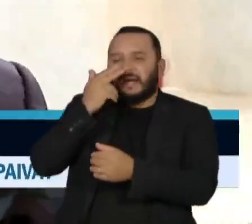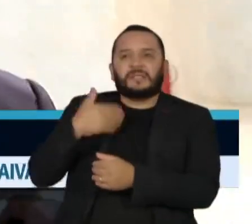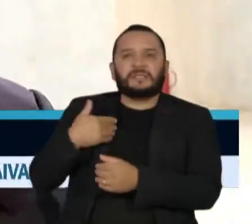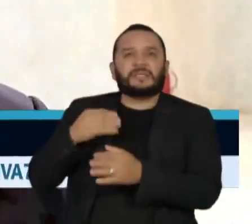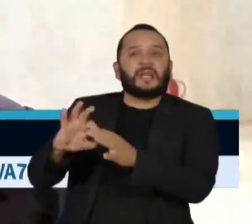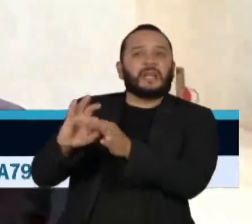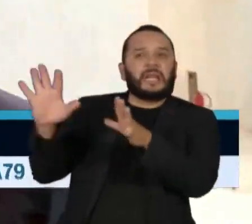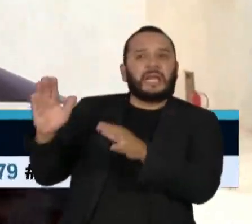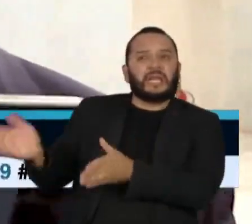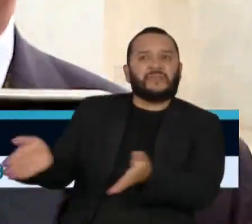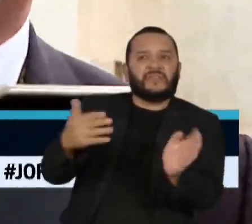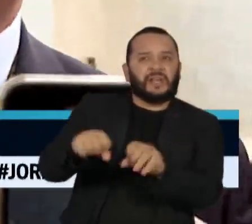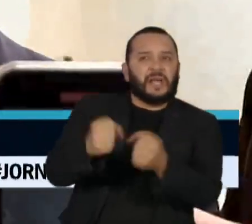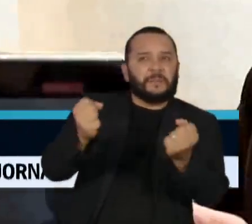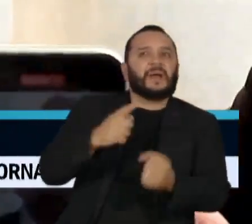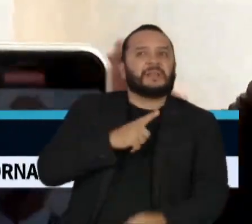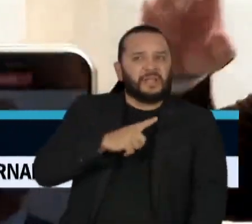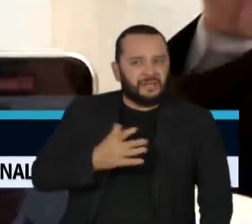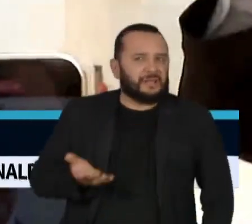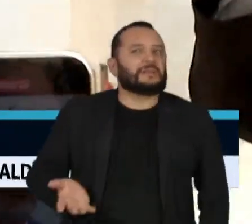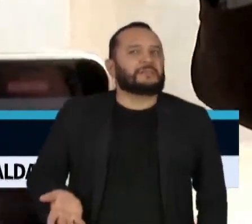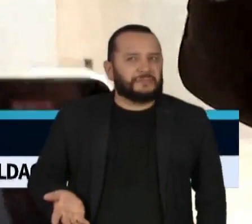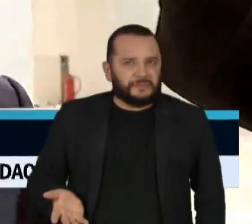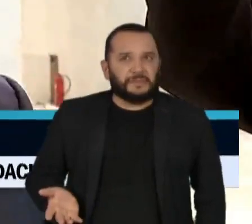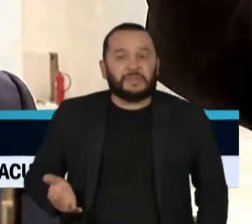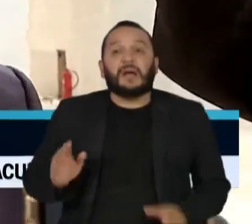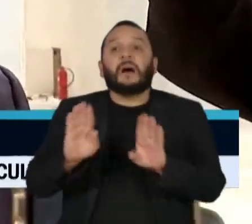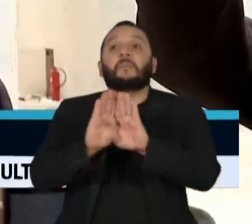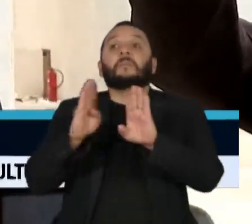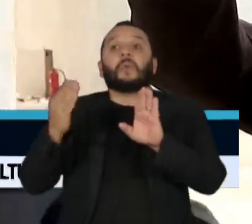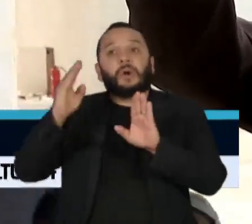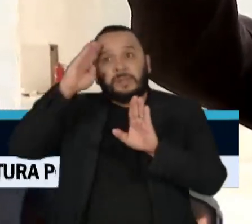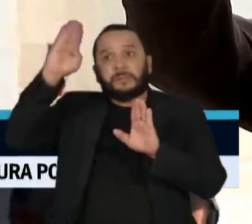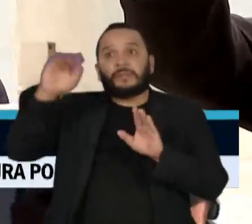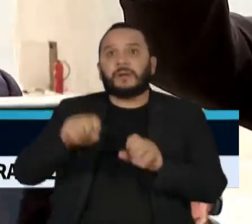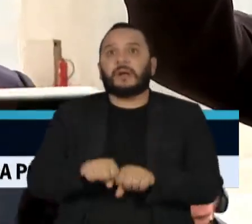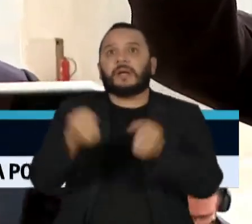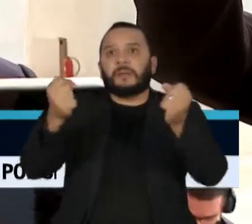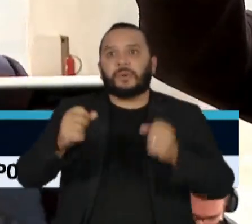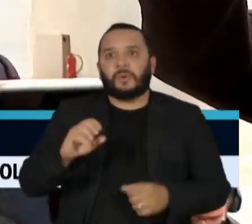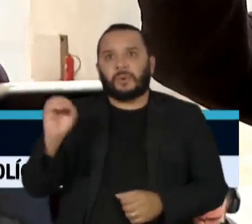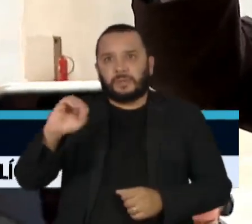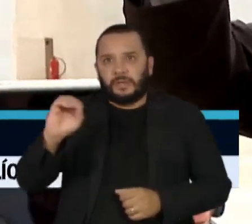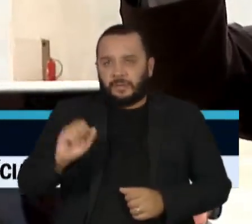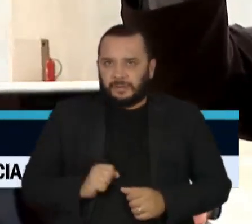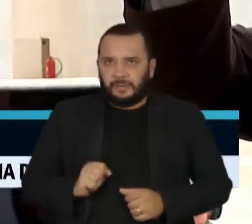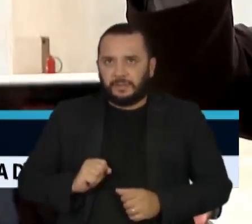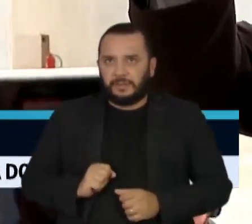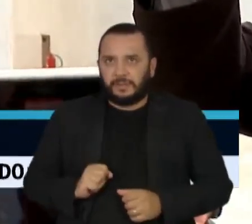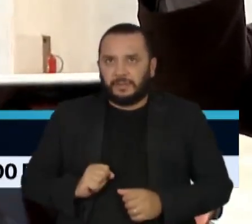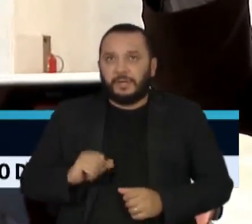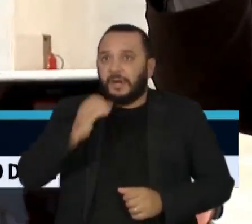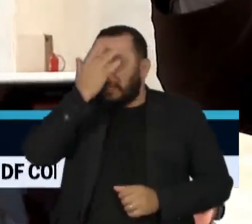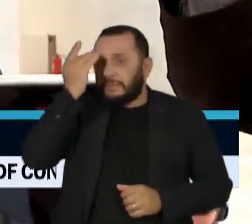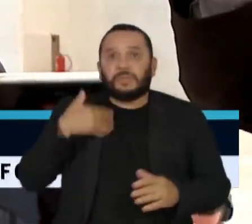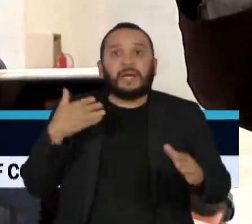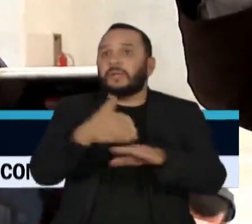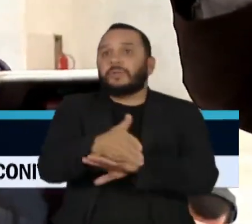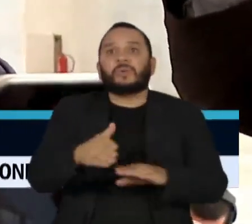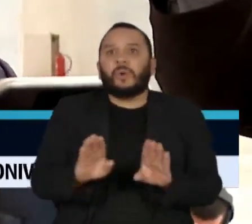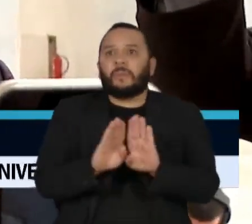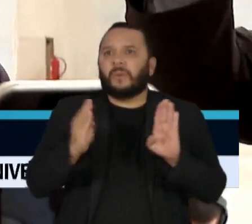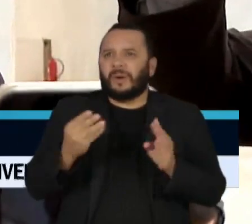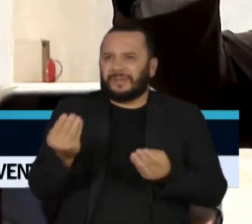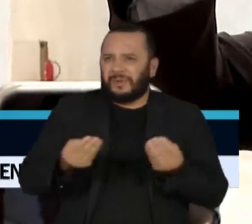Vocês podem observar que a porta principal ela não foi quebrada. Portanto, as pessoas entraram pela porta. Né? No